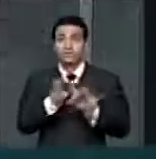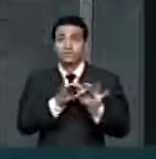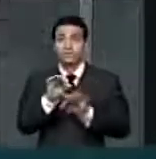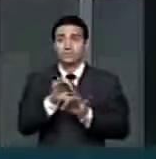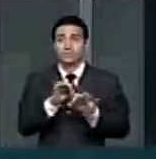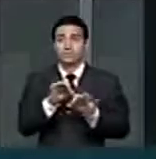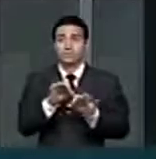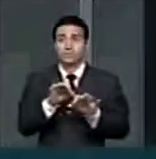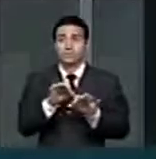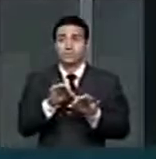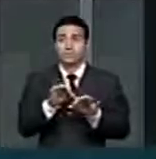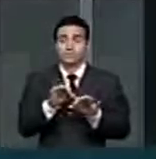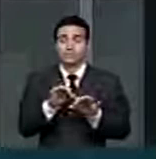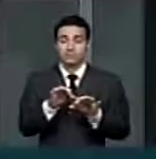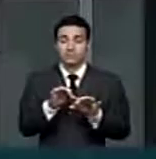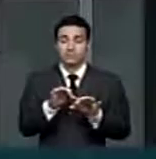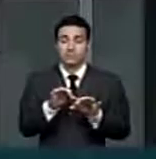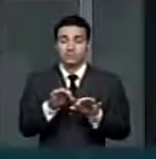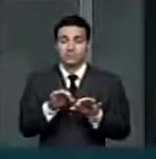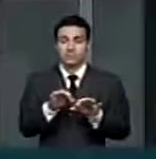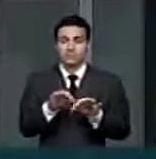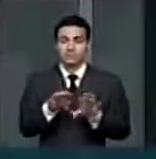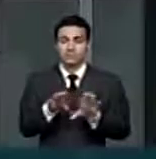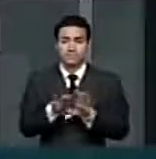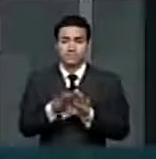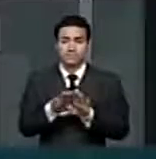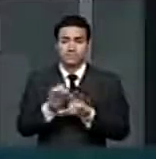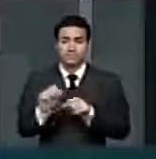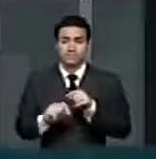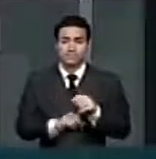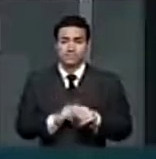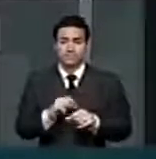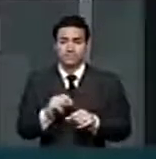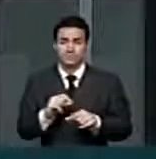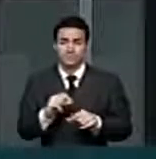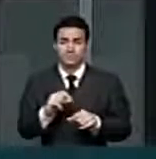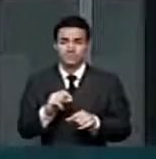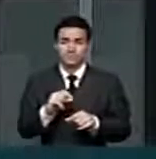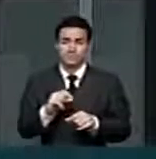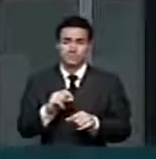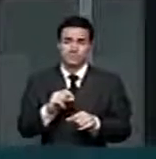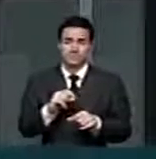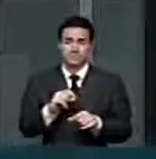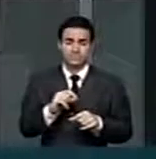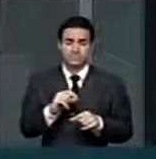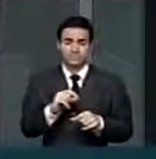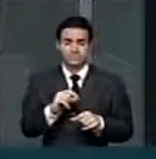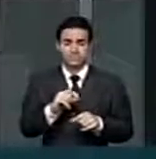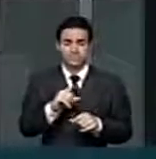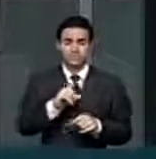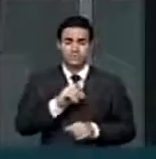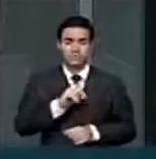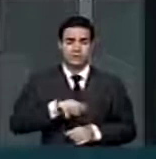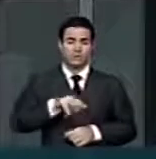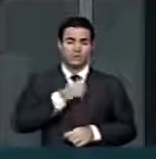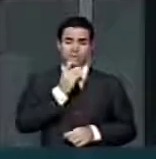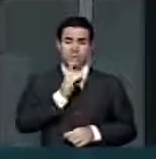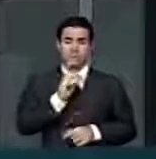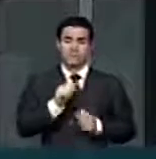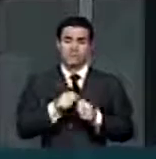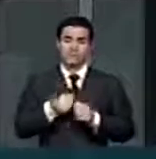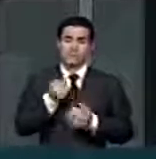orçamento. Acho que é de alto risco, não é recomendável que se faça uma